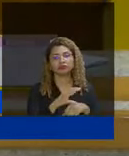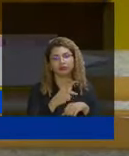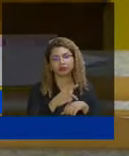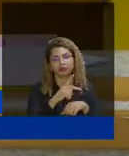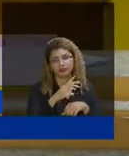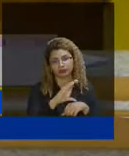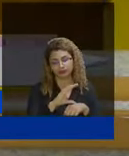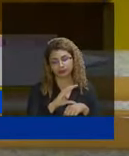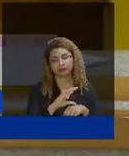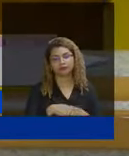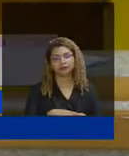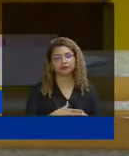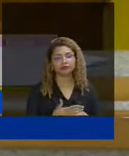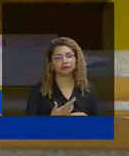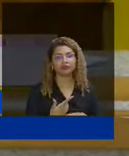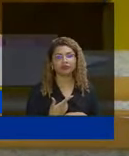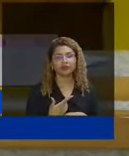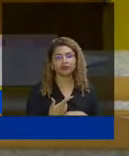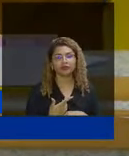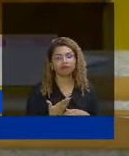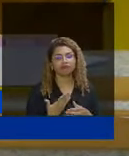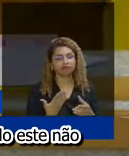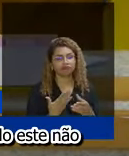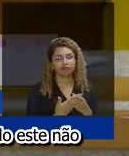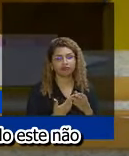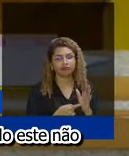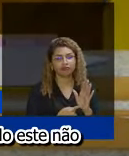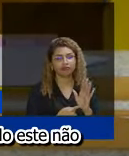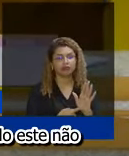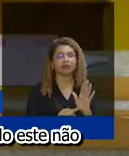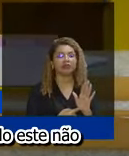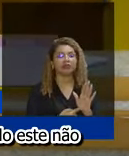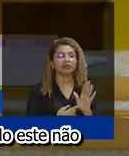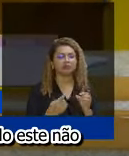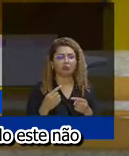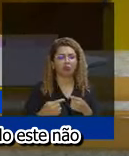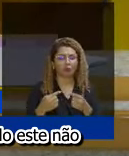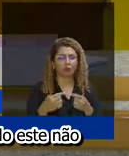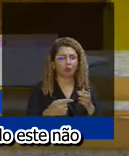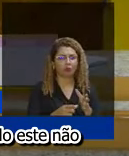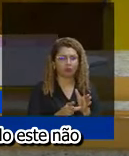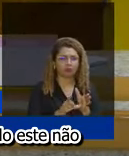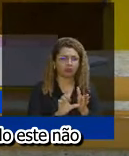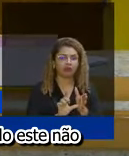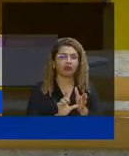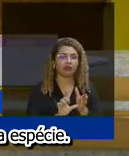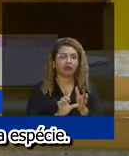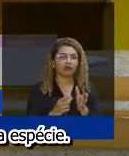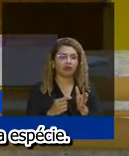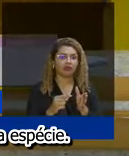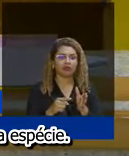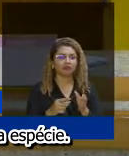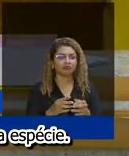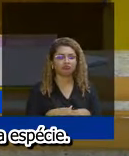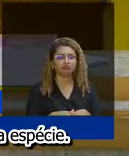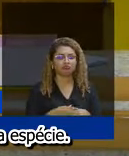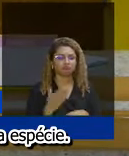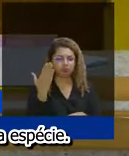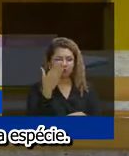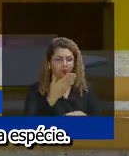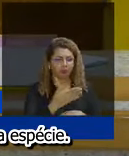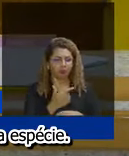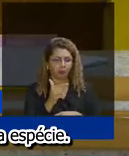não objetiva rediscutir matéria já enfrentada pelo acordo recorrido, especialmente quando este não padece de qualquer vício